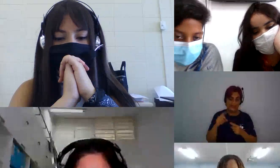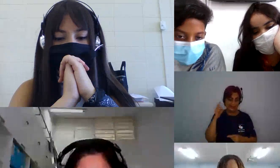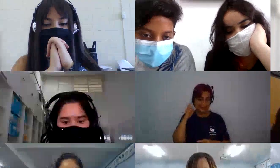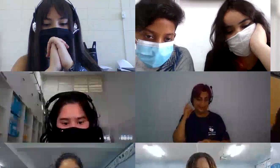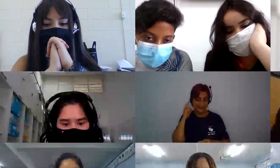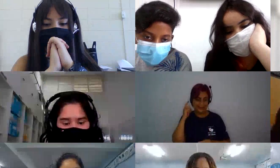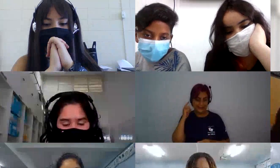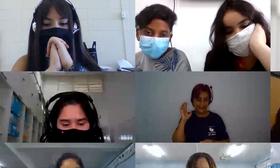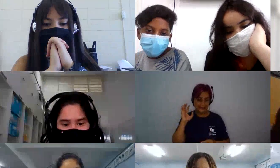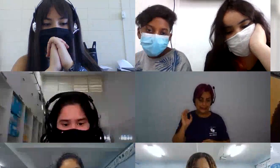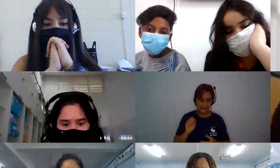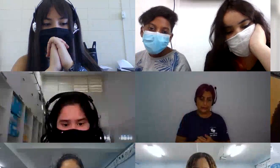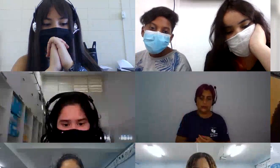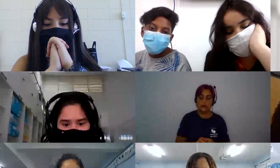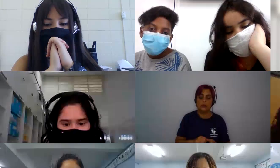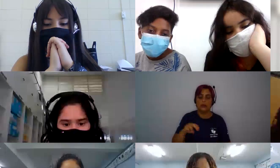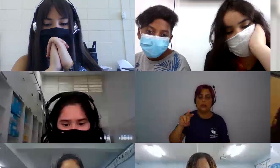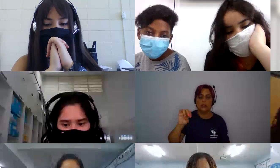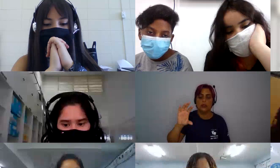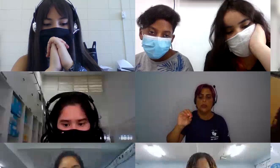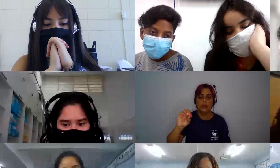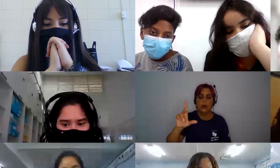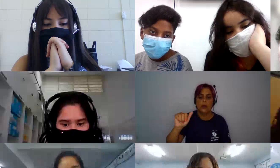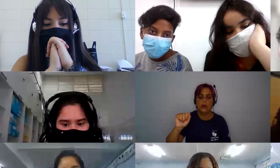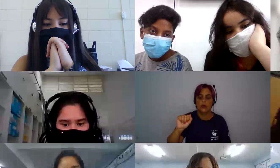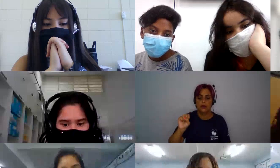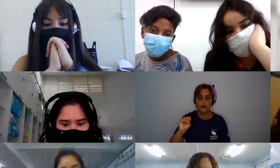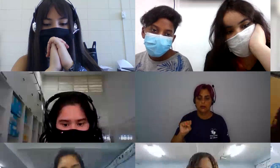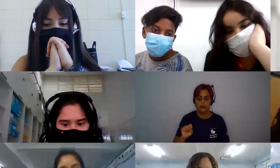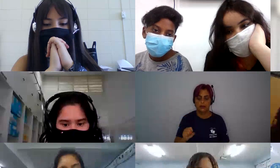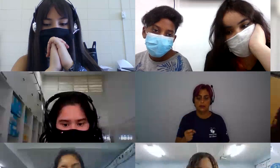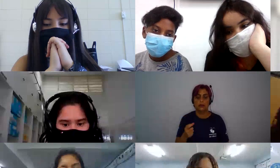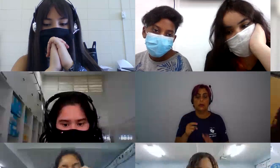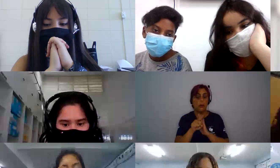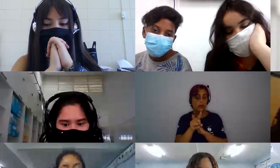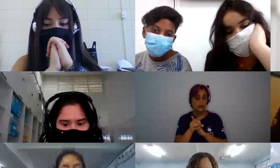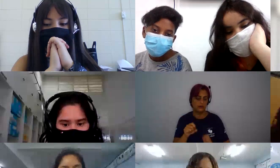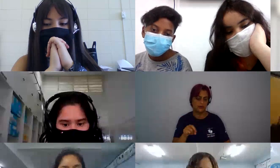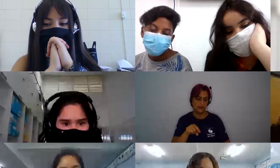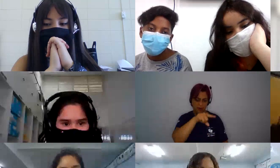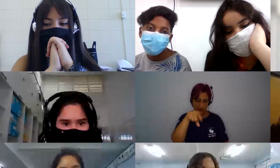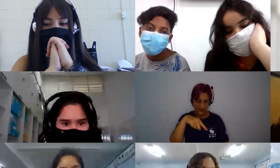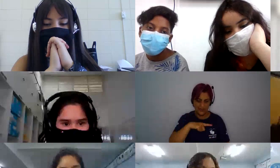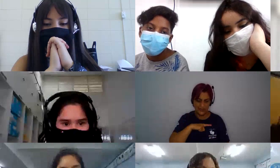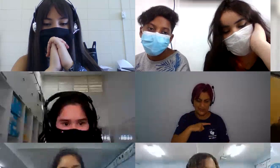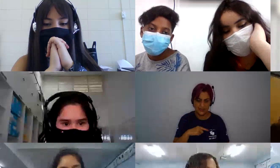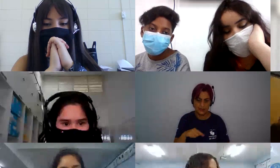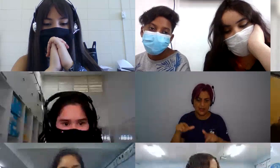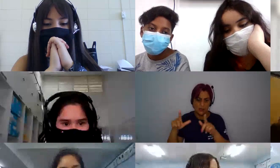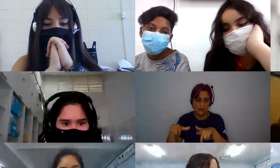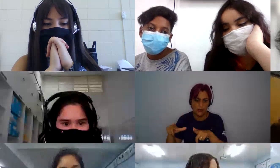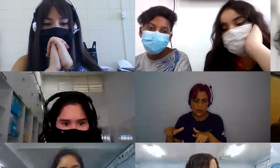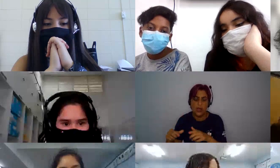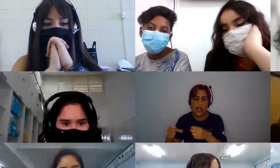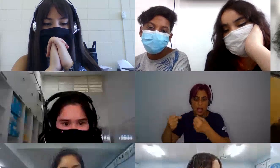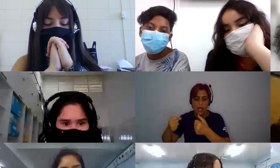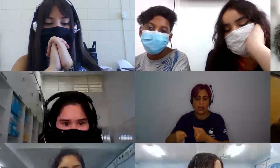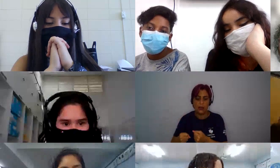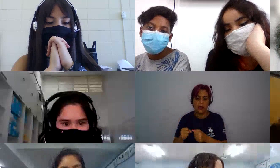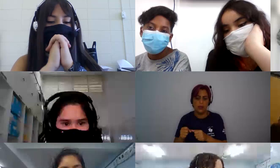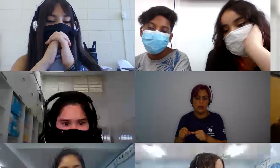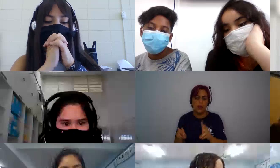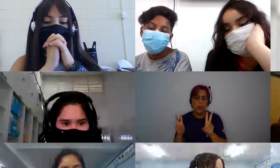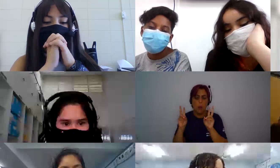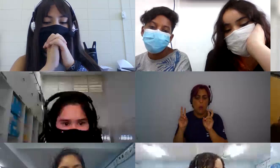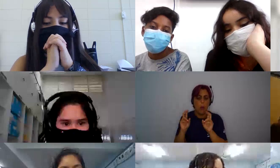falar o microfone. Ô, Nicolas, você primeiro, pergunta para você, Nicolas. Você tem espaço para ser escutada? Você acha que você tem ou tá faltando?